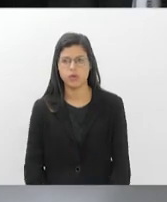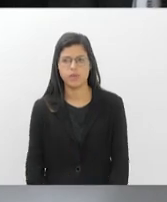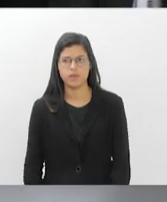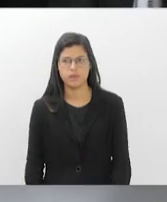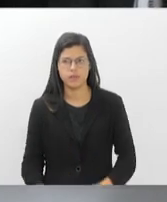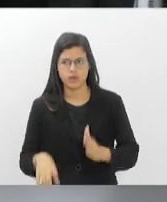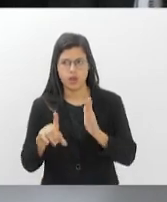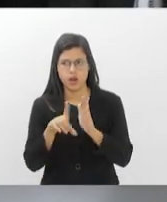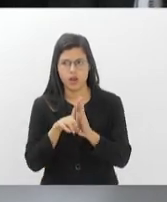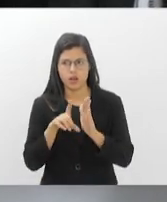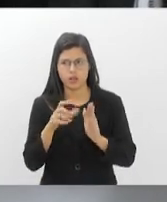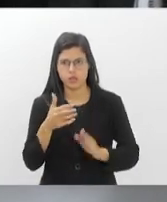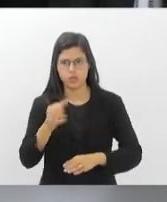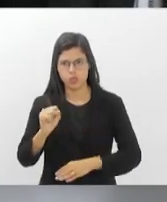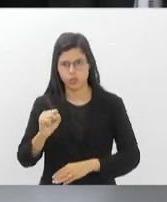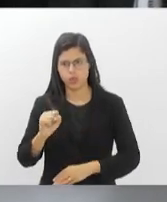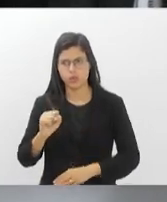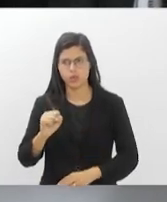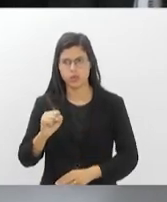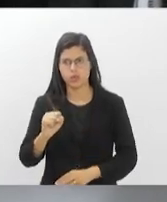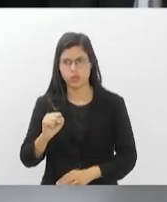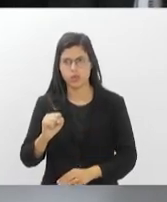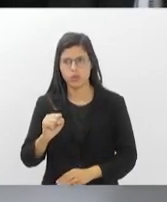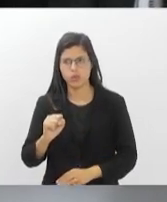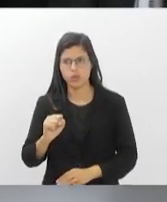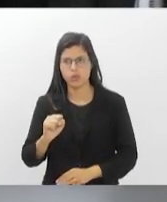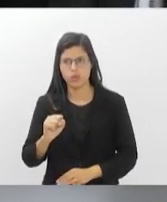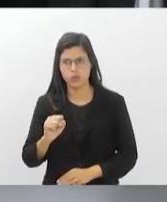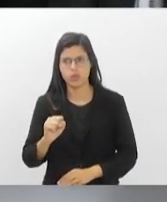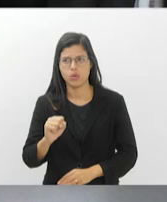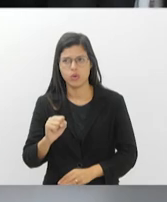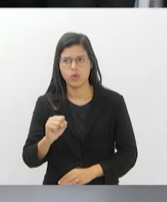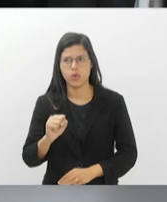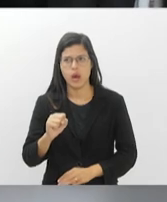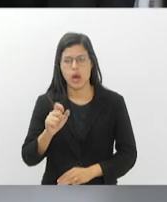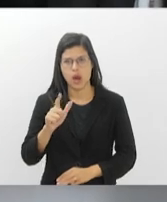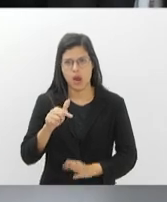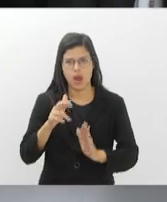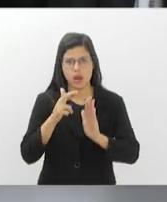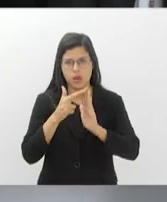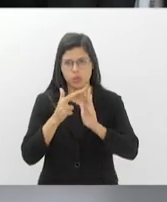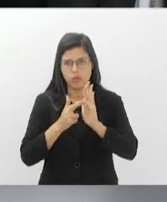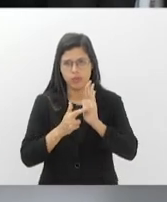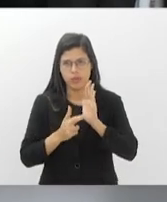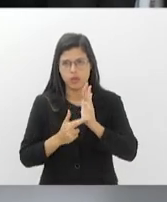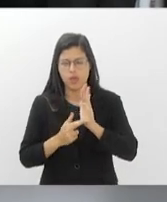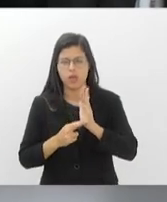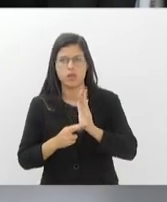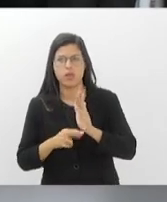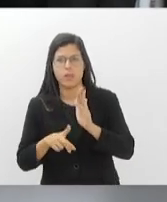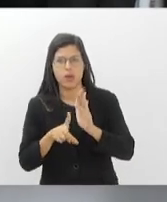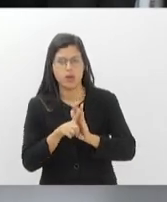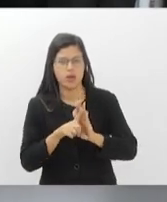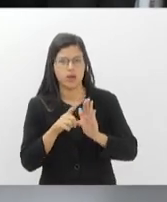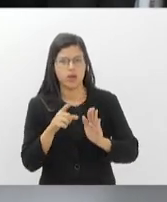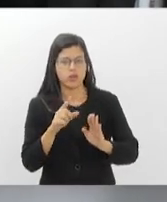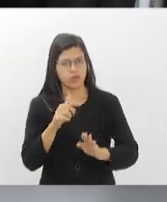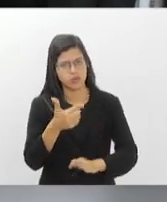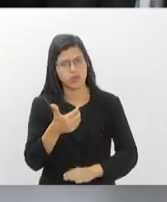a lei de 18, ela é regulamentada pela de 19. Mas eu estou querendo compreender